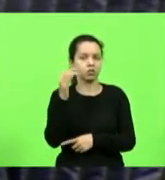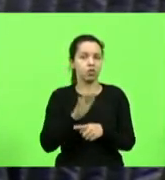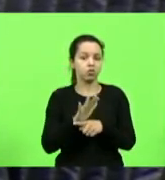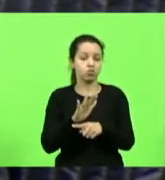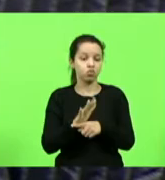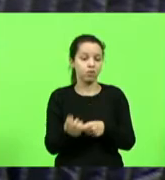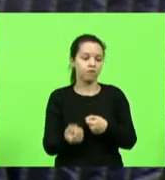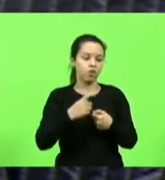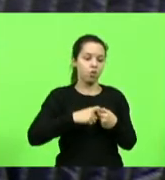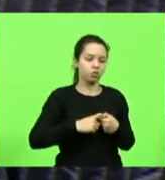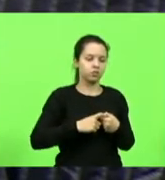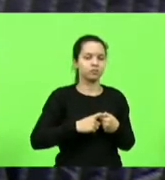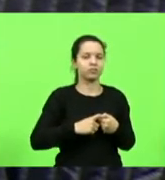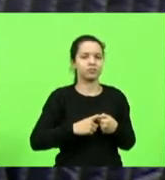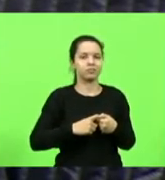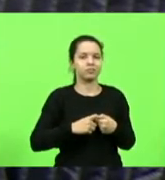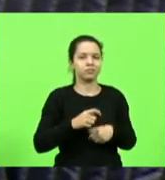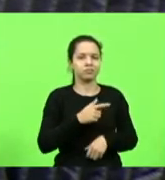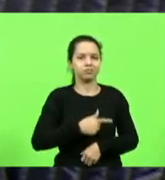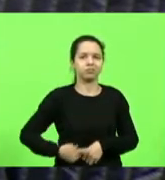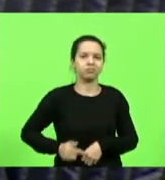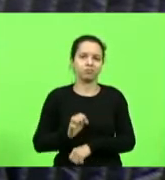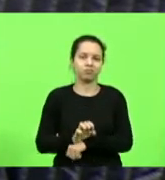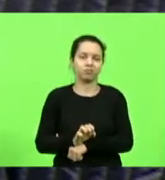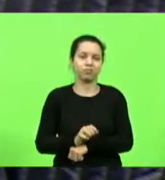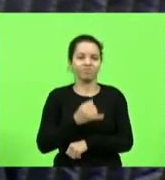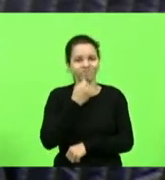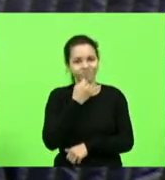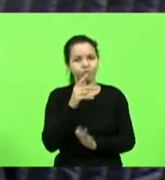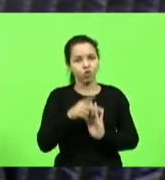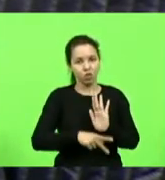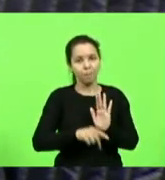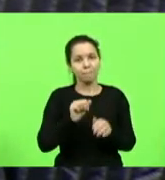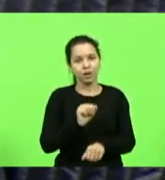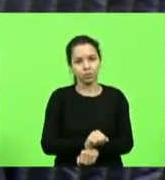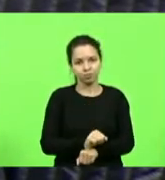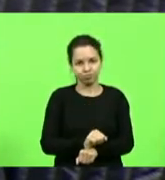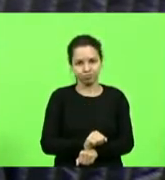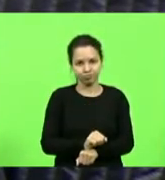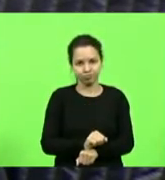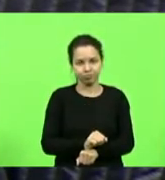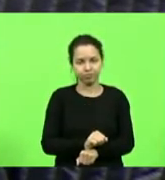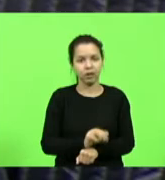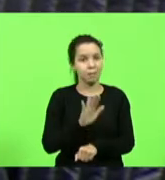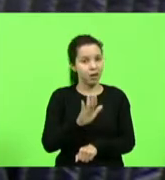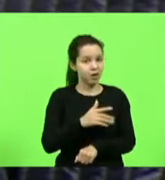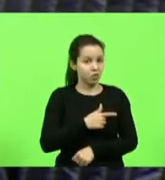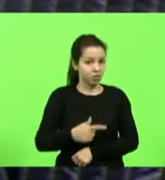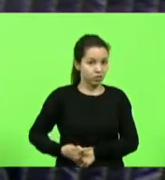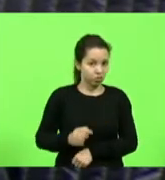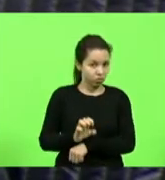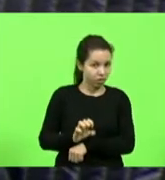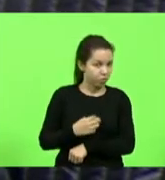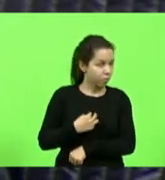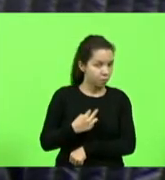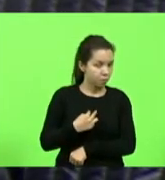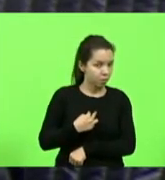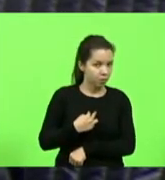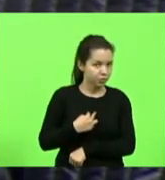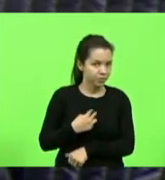Estado. Infelizmente, esse projeto parou, mas o Estado não pode deixar